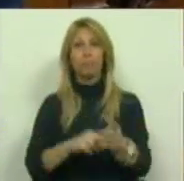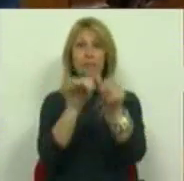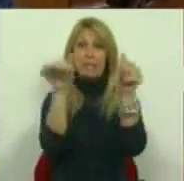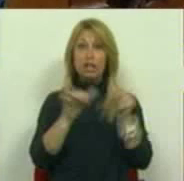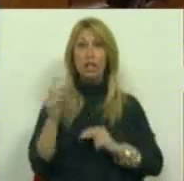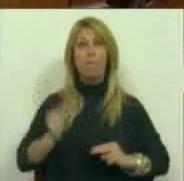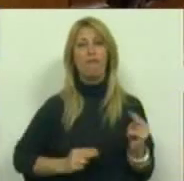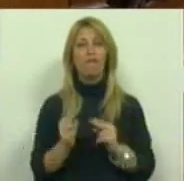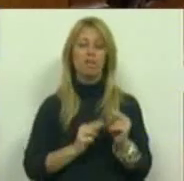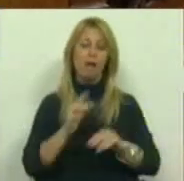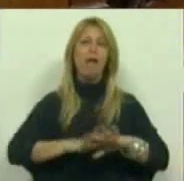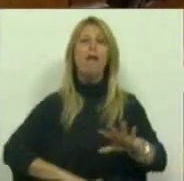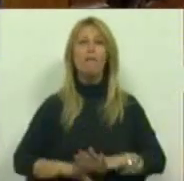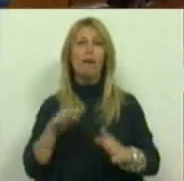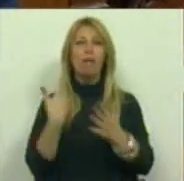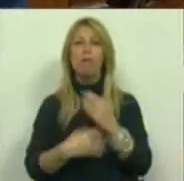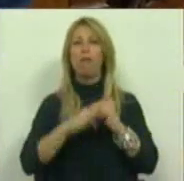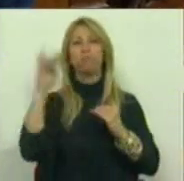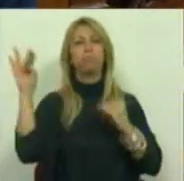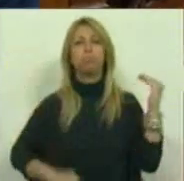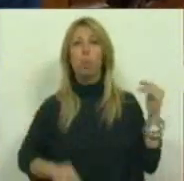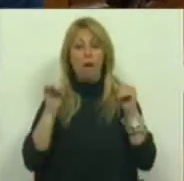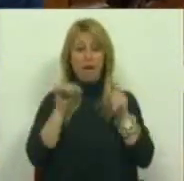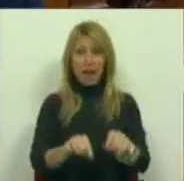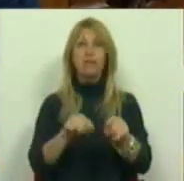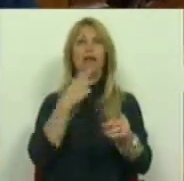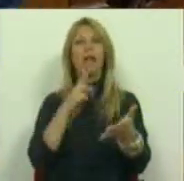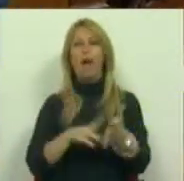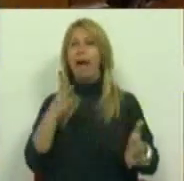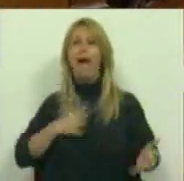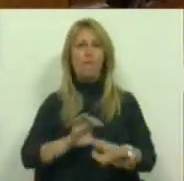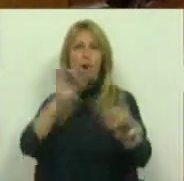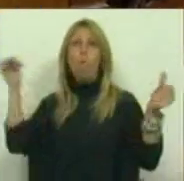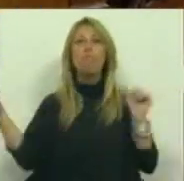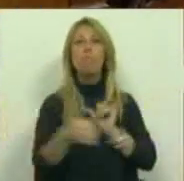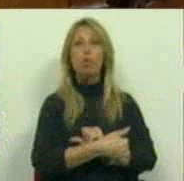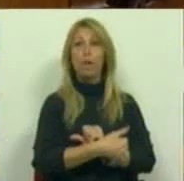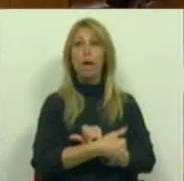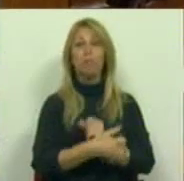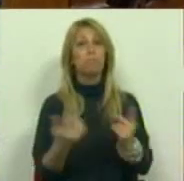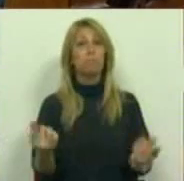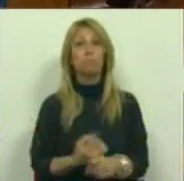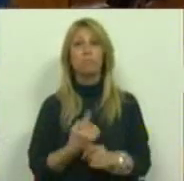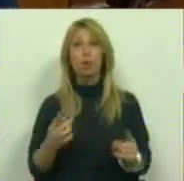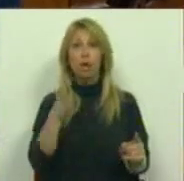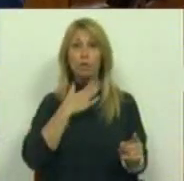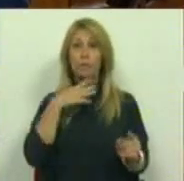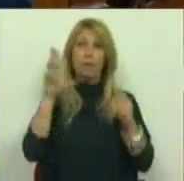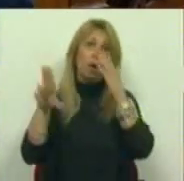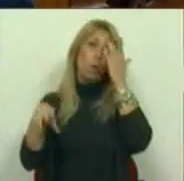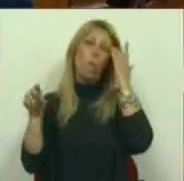ser desigual e esta é a realidade exatamente que queremos mudar. Porque nunca é suficiente